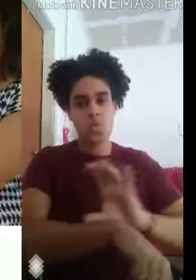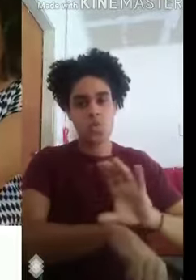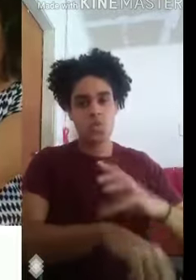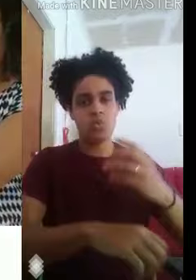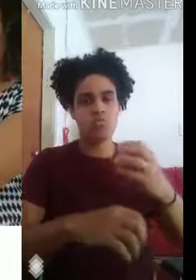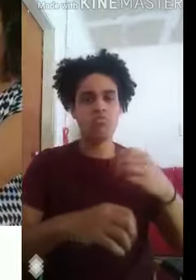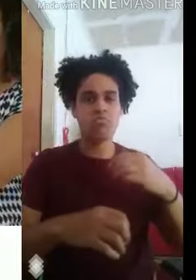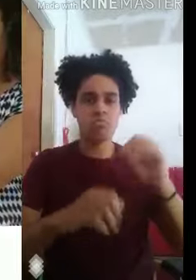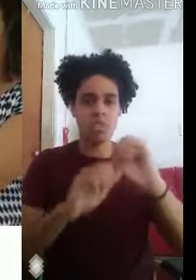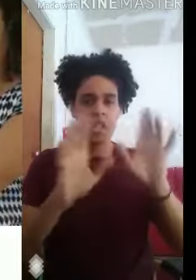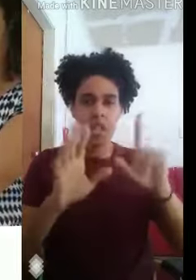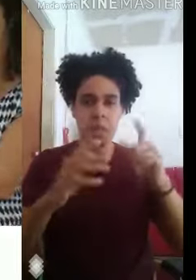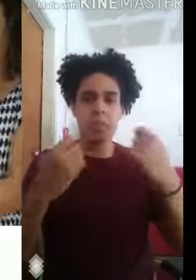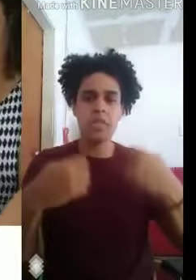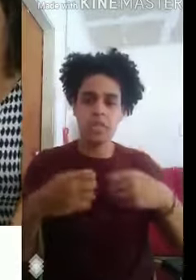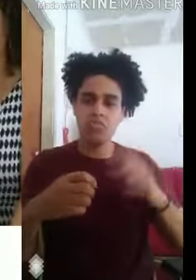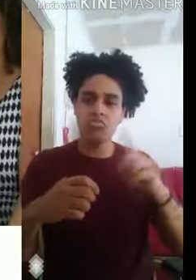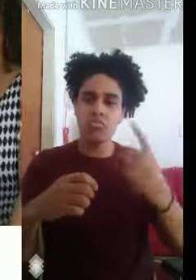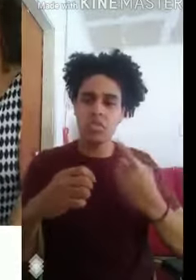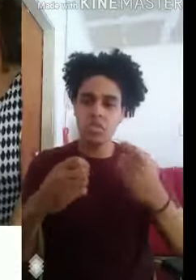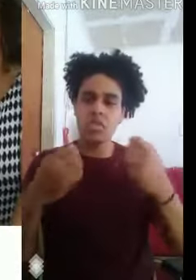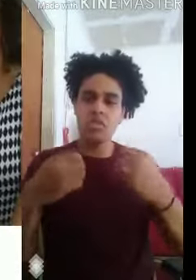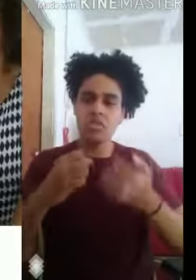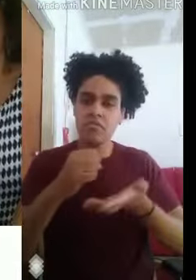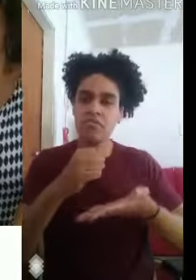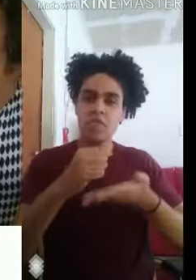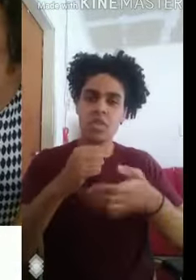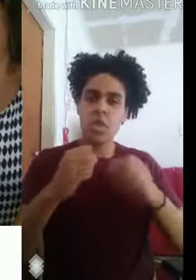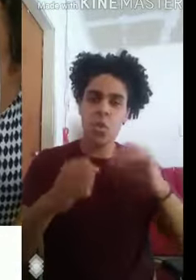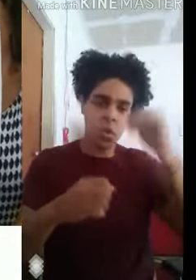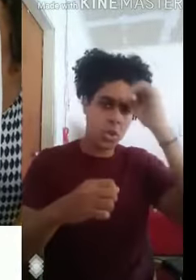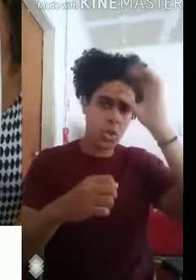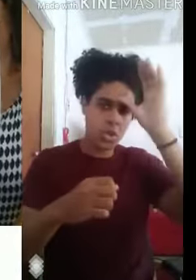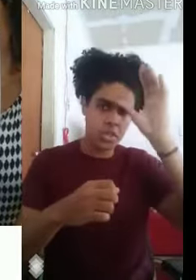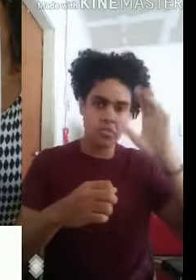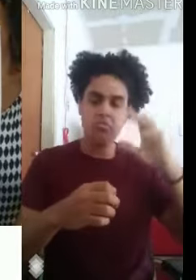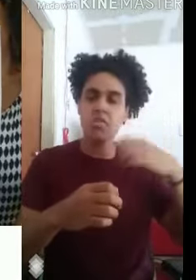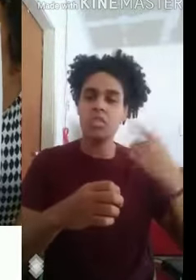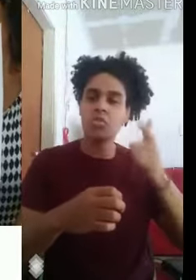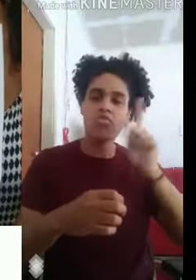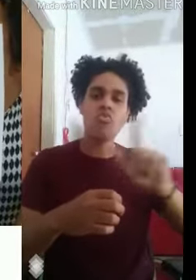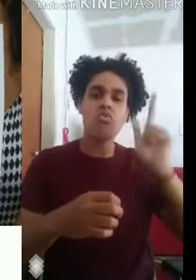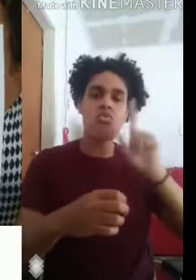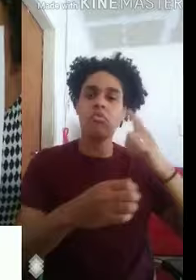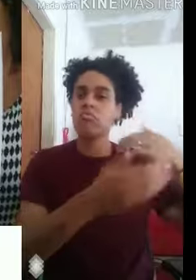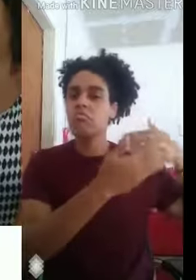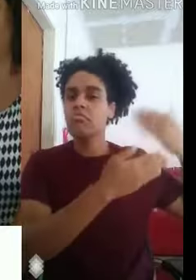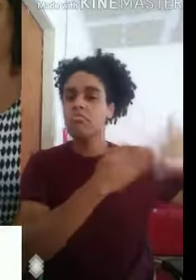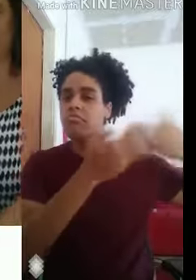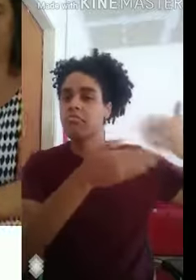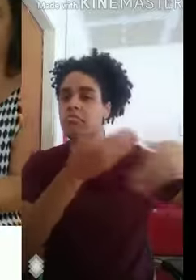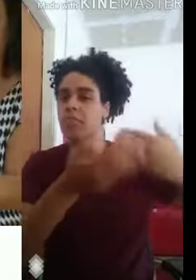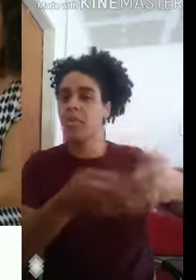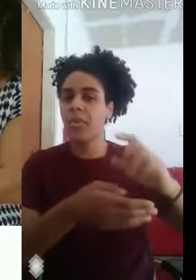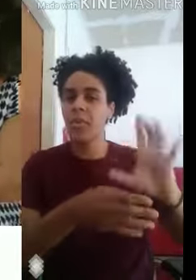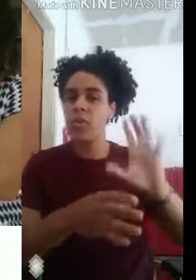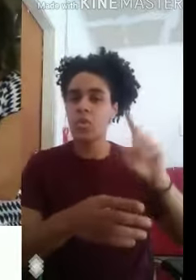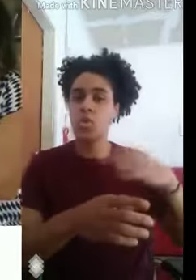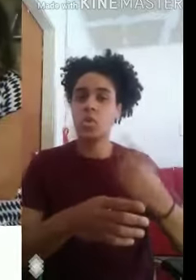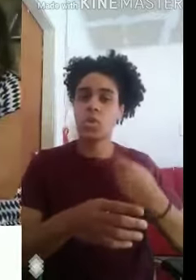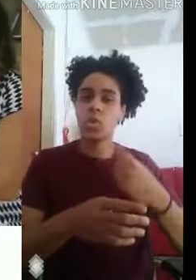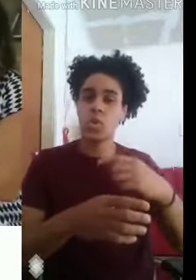gente escrever com base nos conhecimentos construídos ao longo de nossa formação. O que é